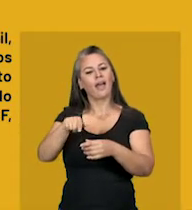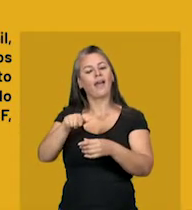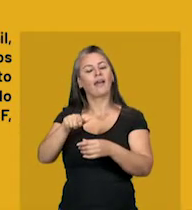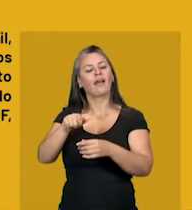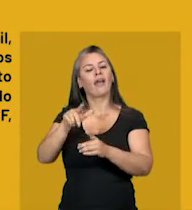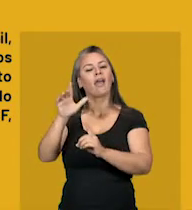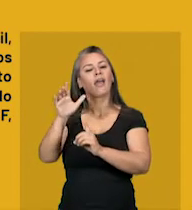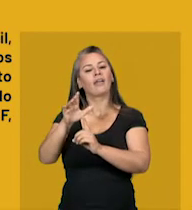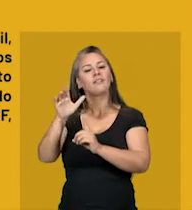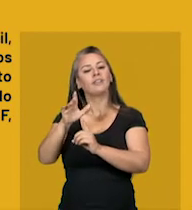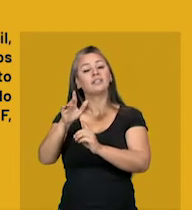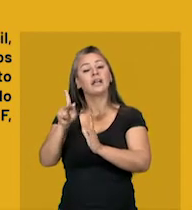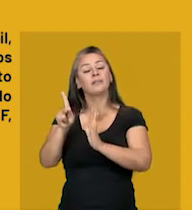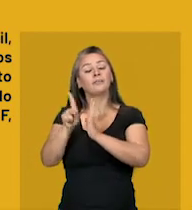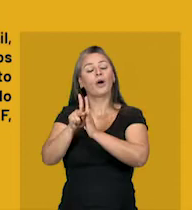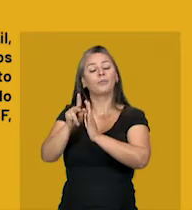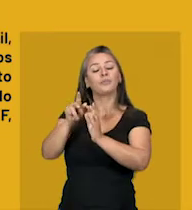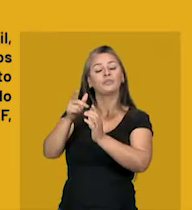pelo socialismo